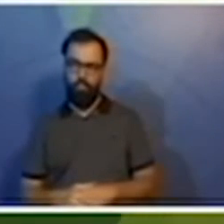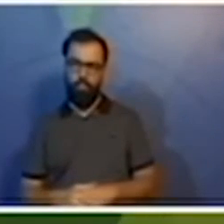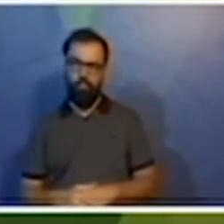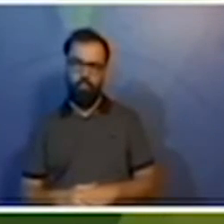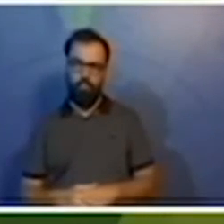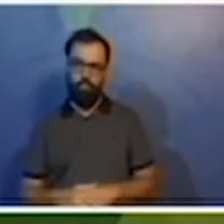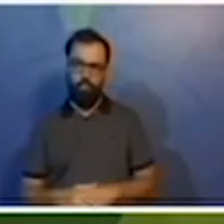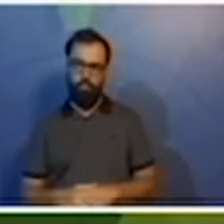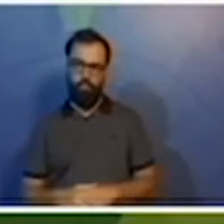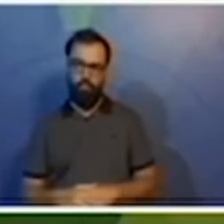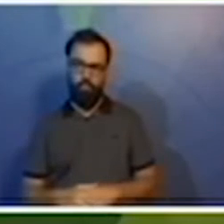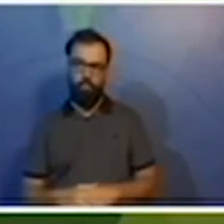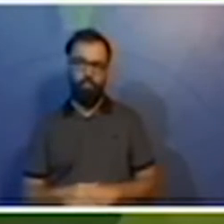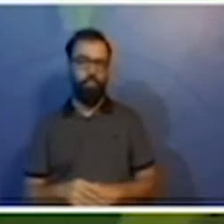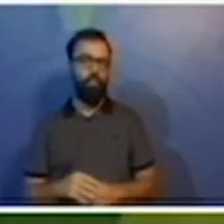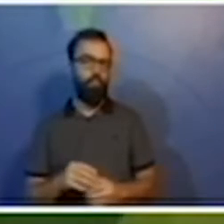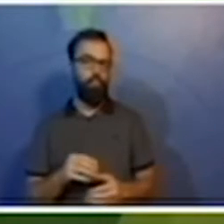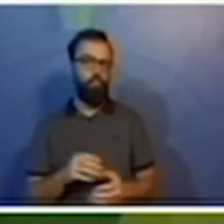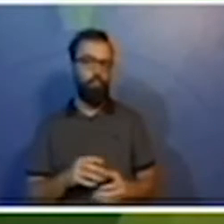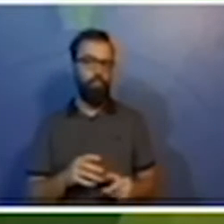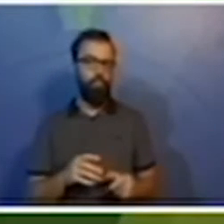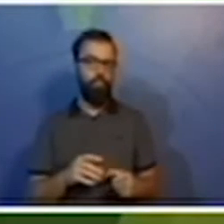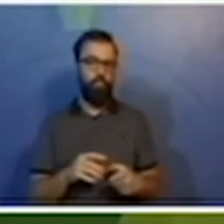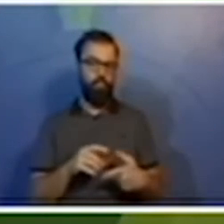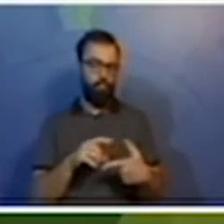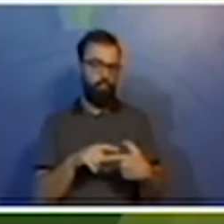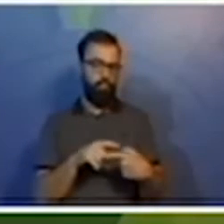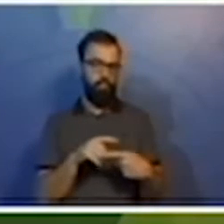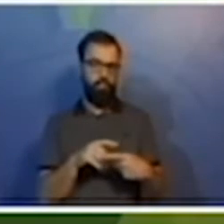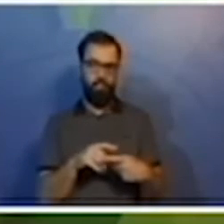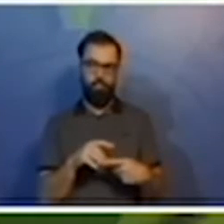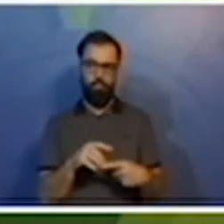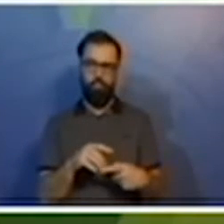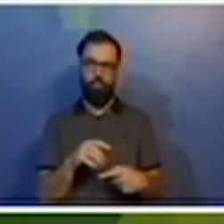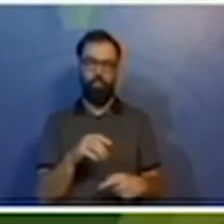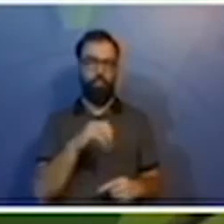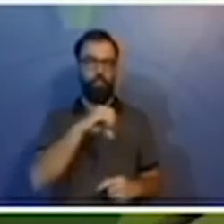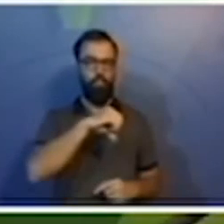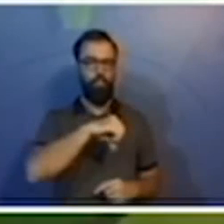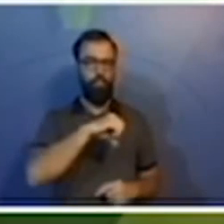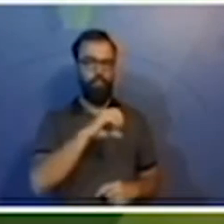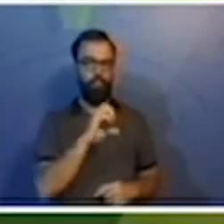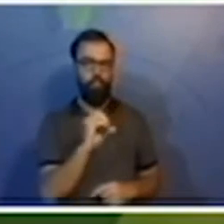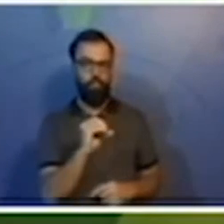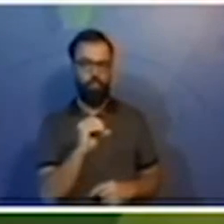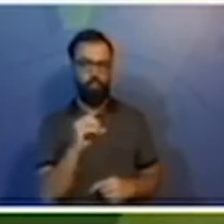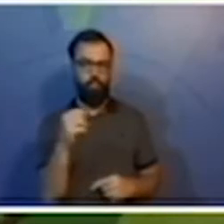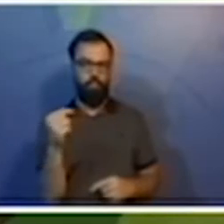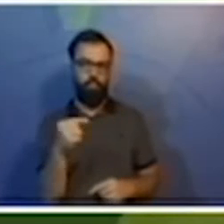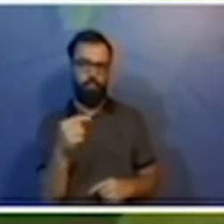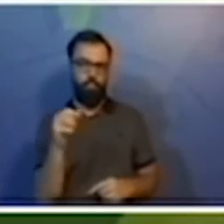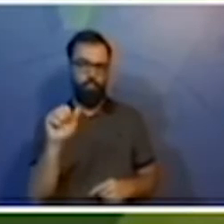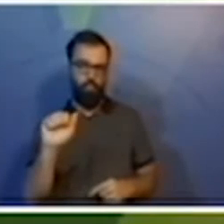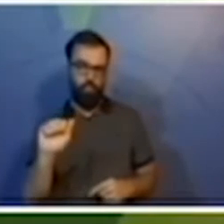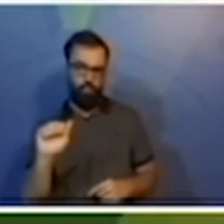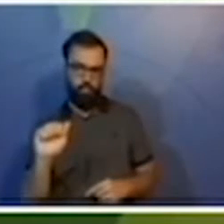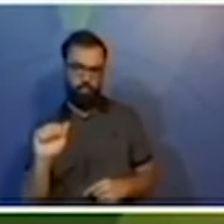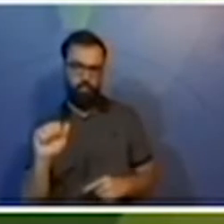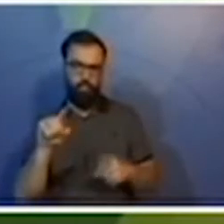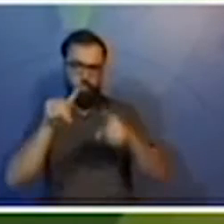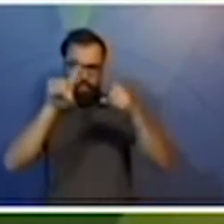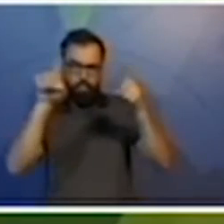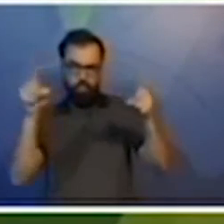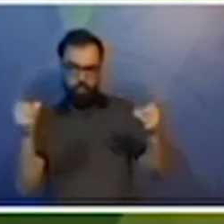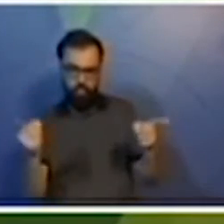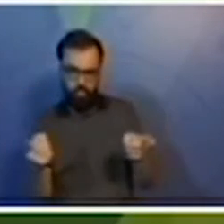A. Complemento do ângulo A é 90 menos A. Então, o quintuplo vai ser